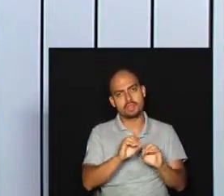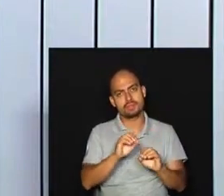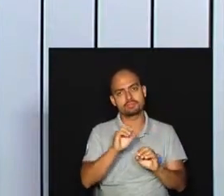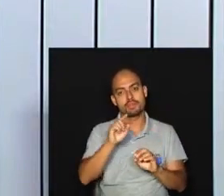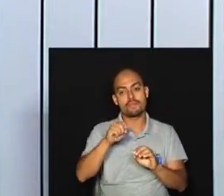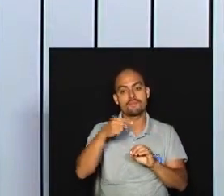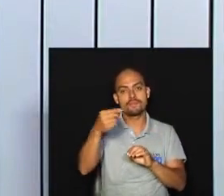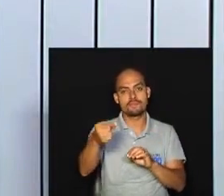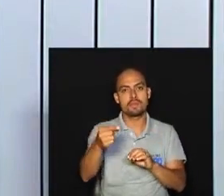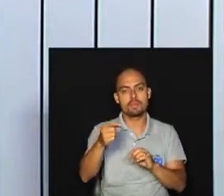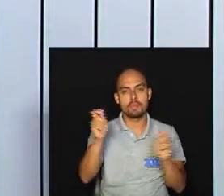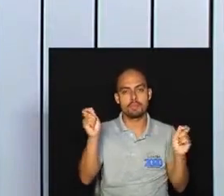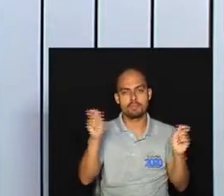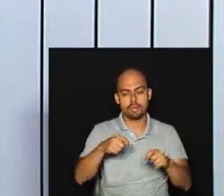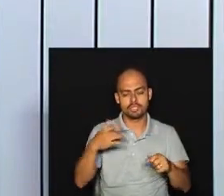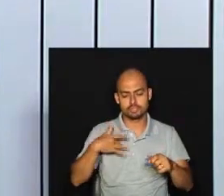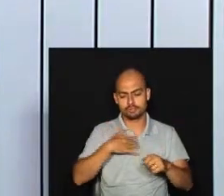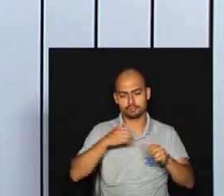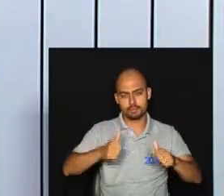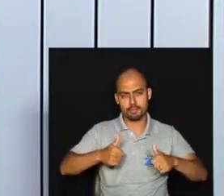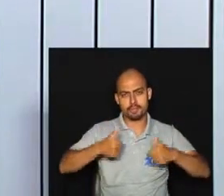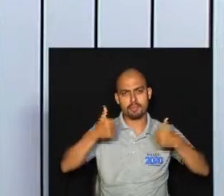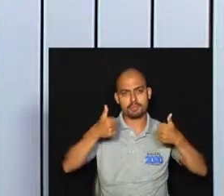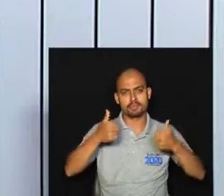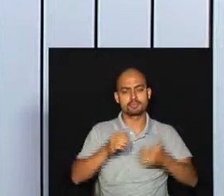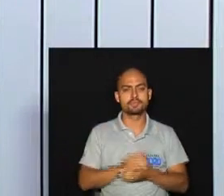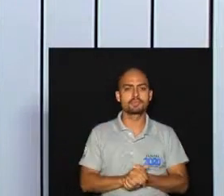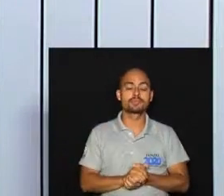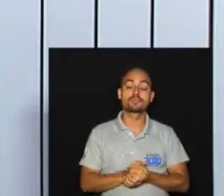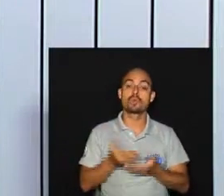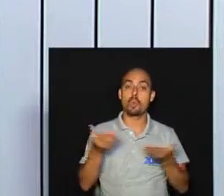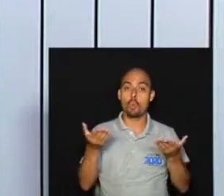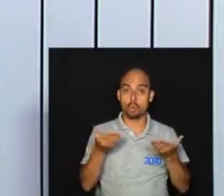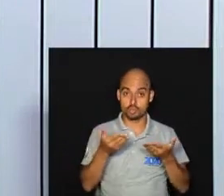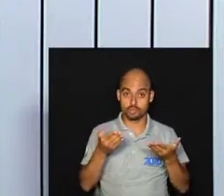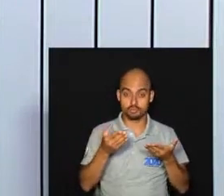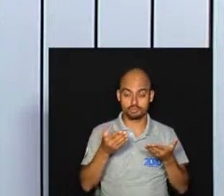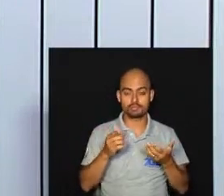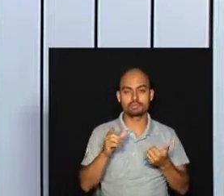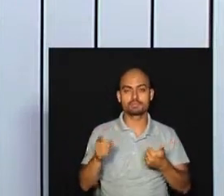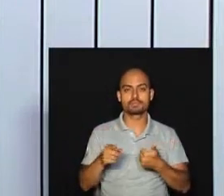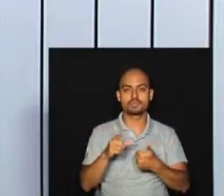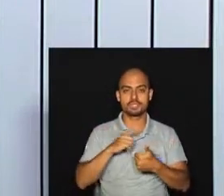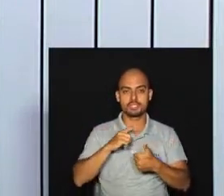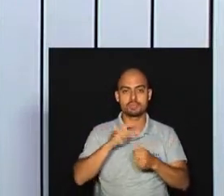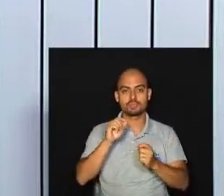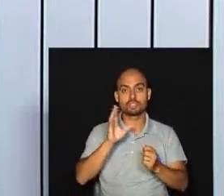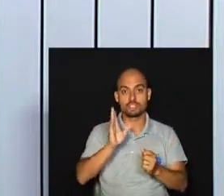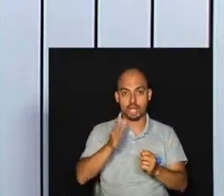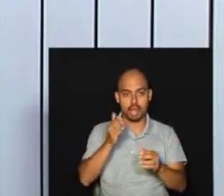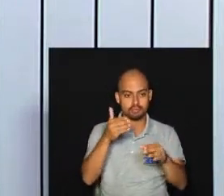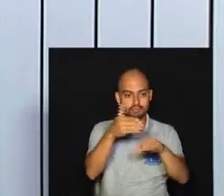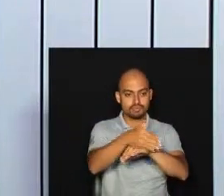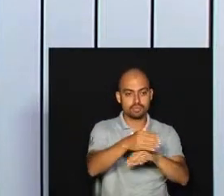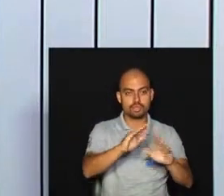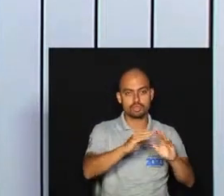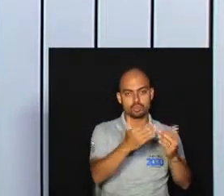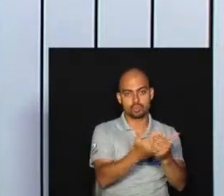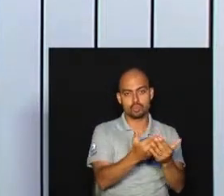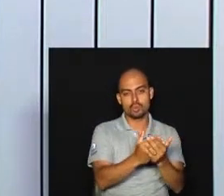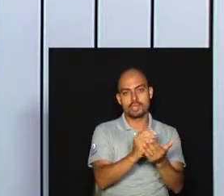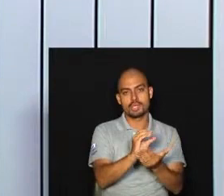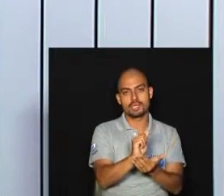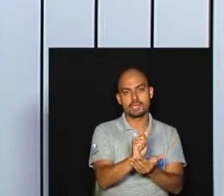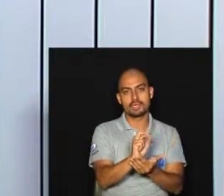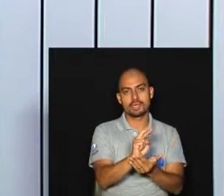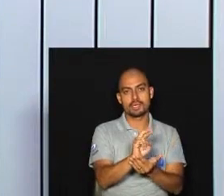ele esteja com toda a saúde. Bom, no dia de hoje nós já estivemos no centro da cidade, no Colégio Carlos Gomes,